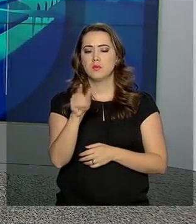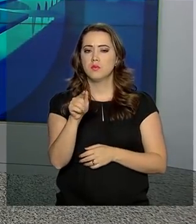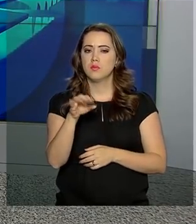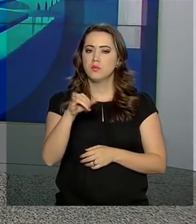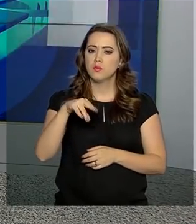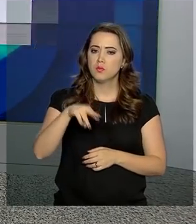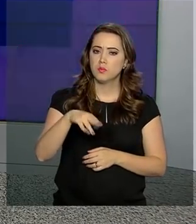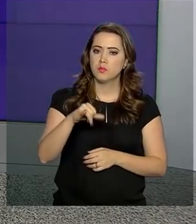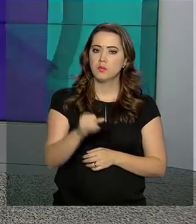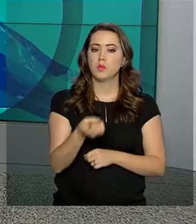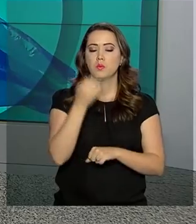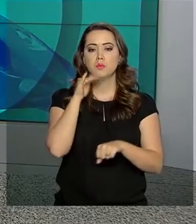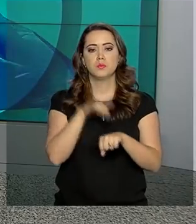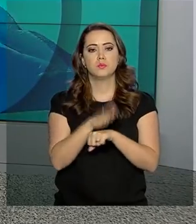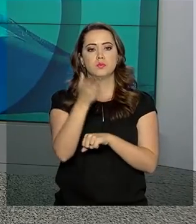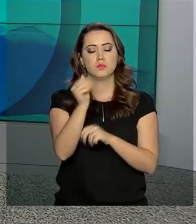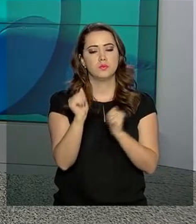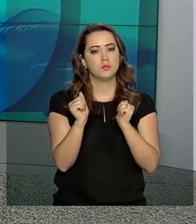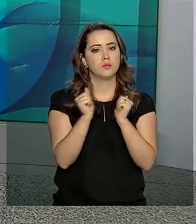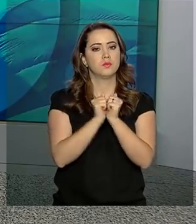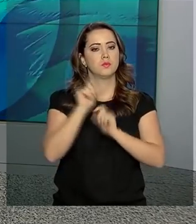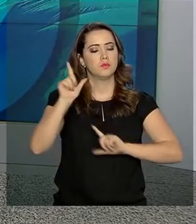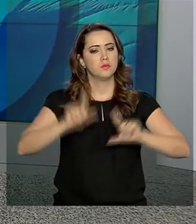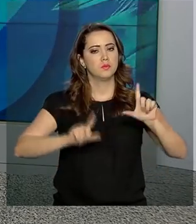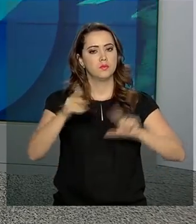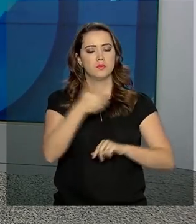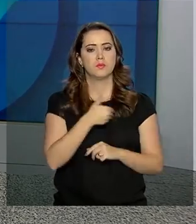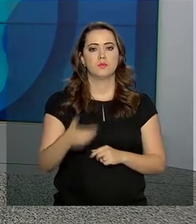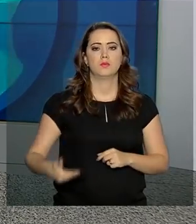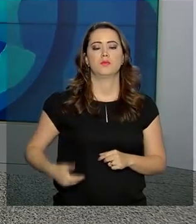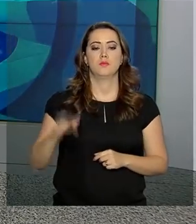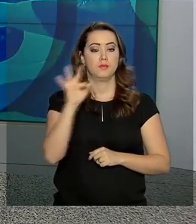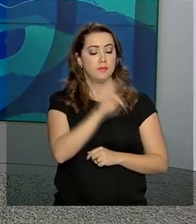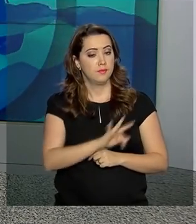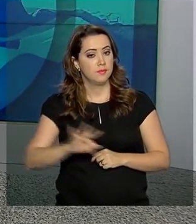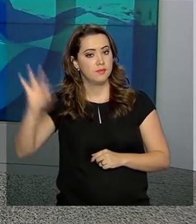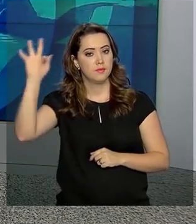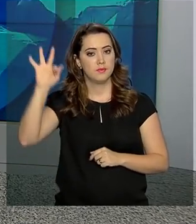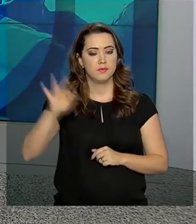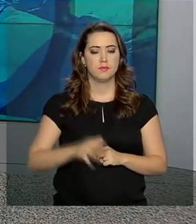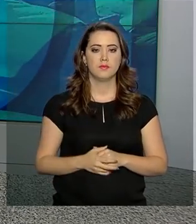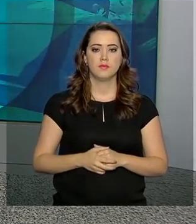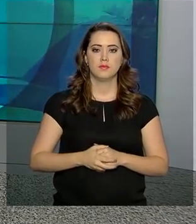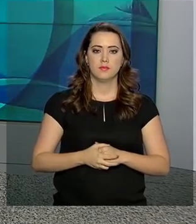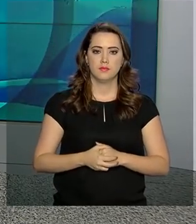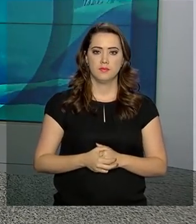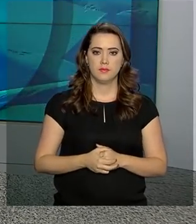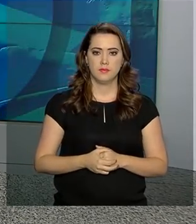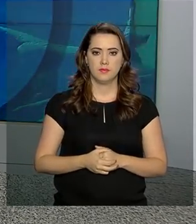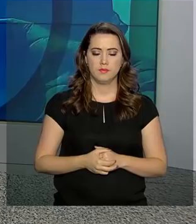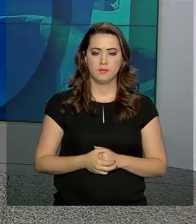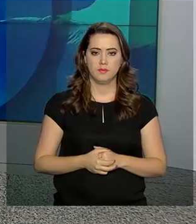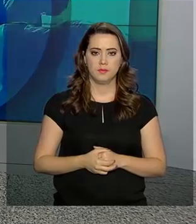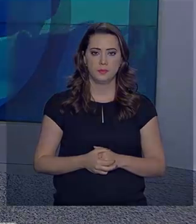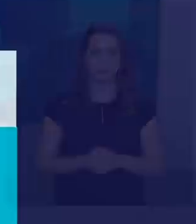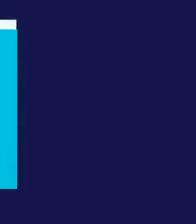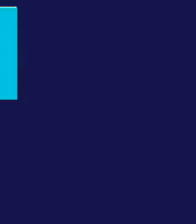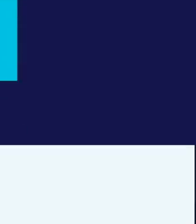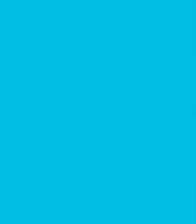Previdência, Rogério Marinho. Uma boa noite para você e continue com a gente na NBR, a TV do Governo Federal.